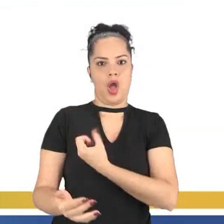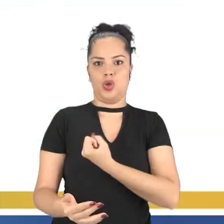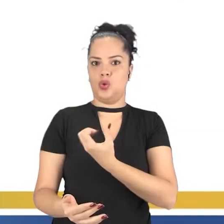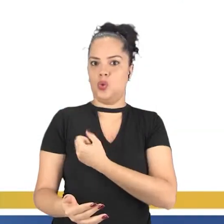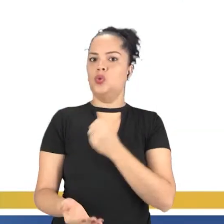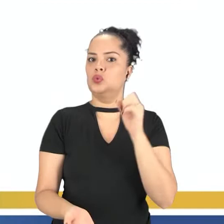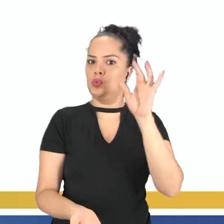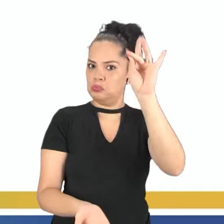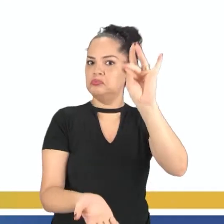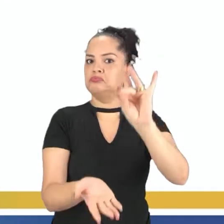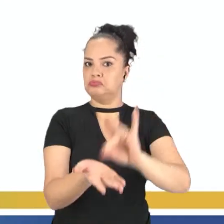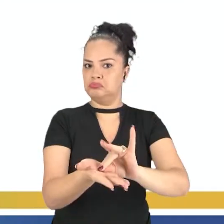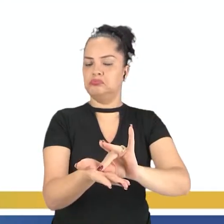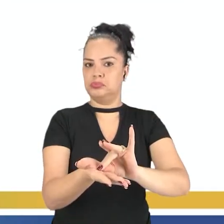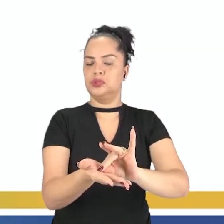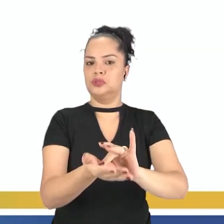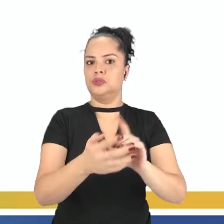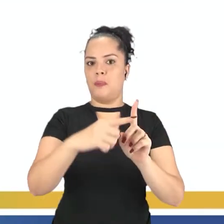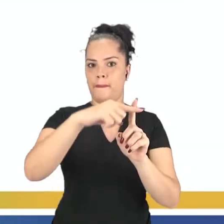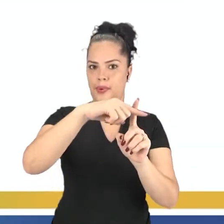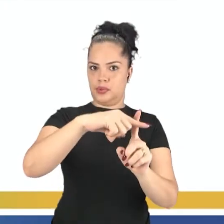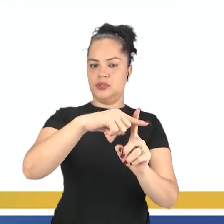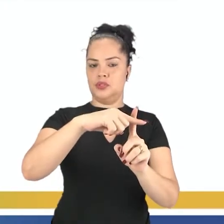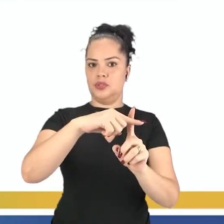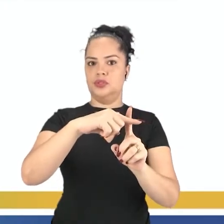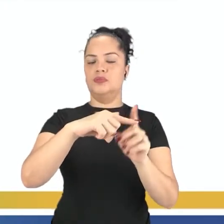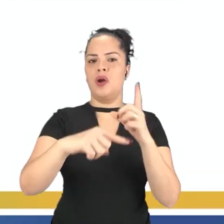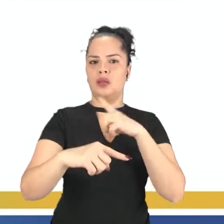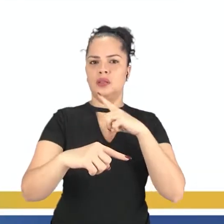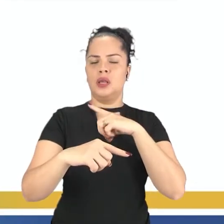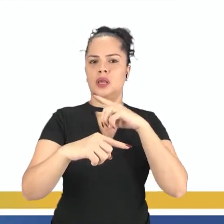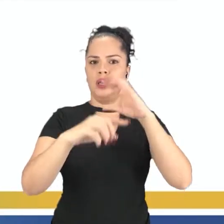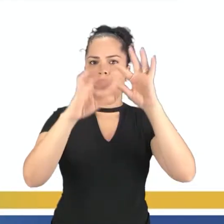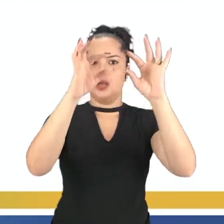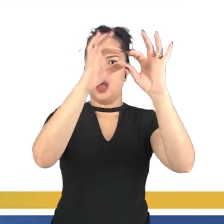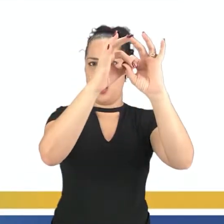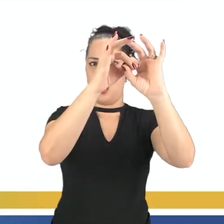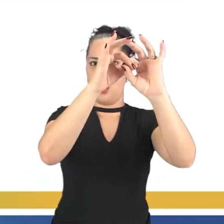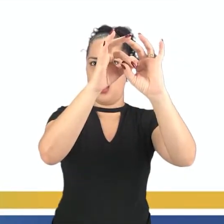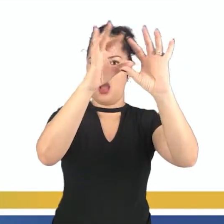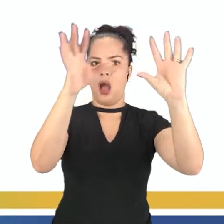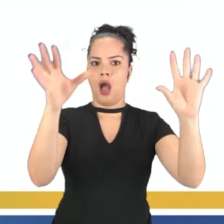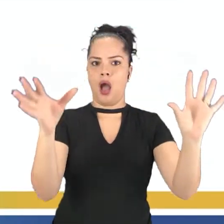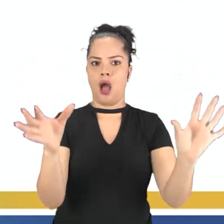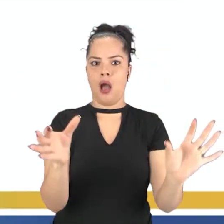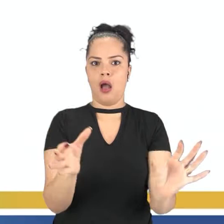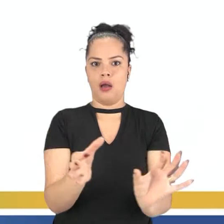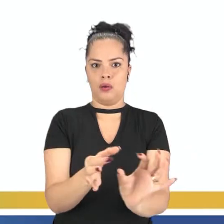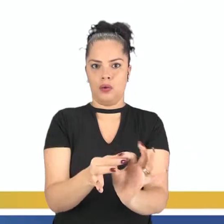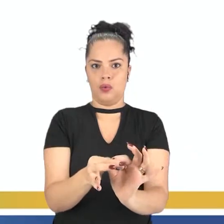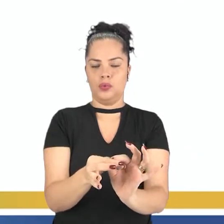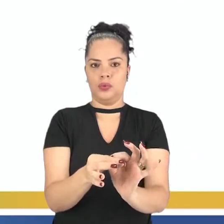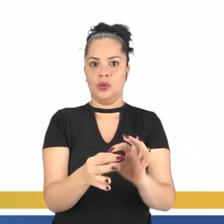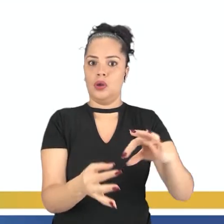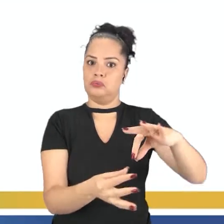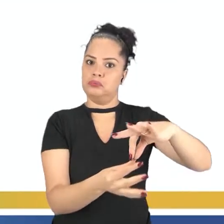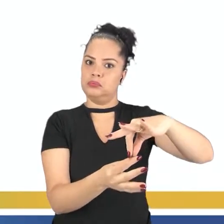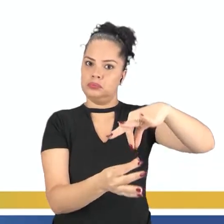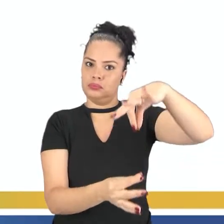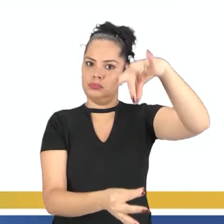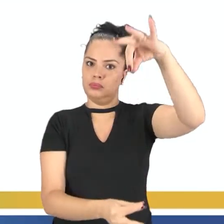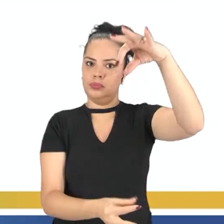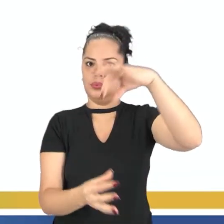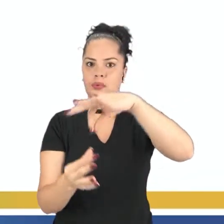positivo. Definiremos como esfera a união de todos os pontos do espaço que estão a uma distância igual ou